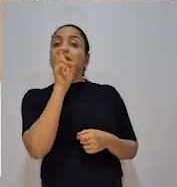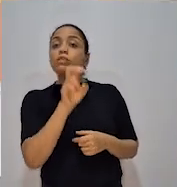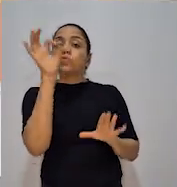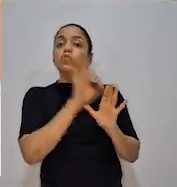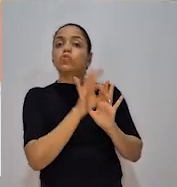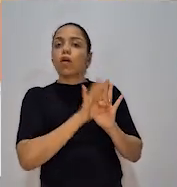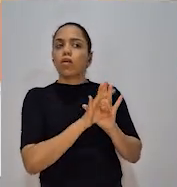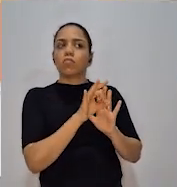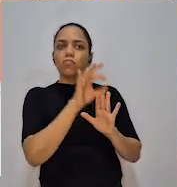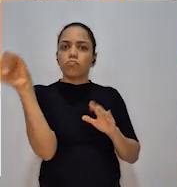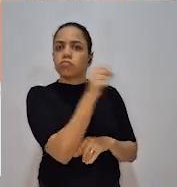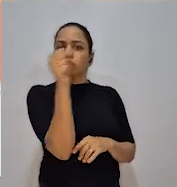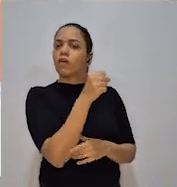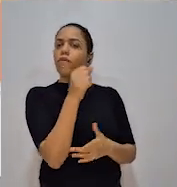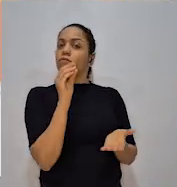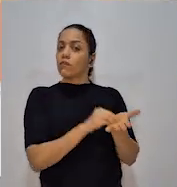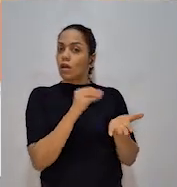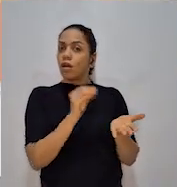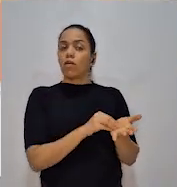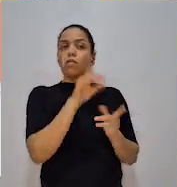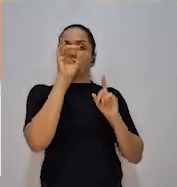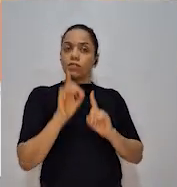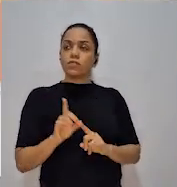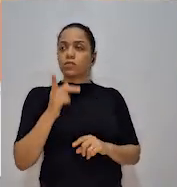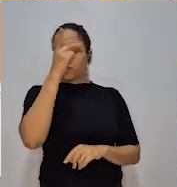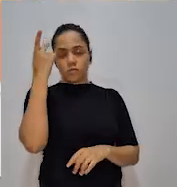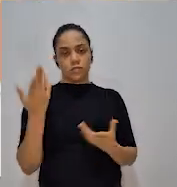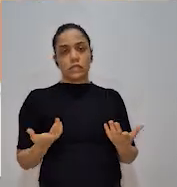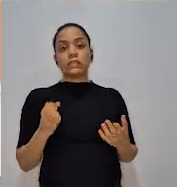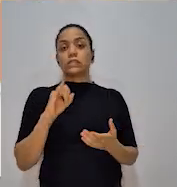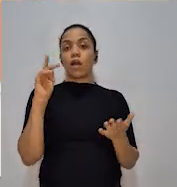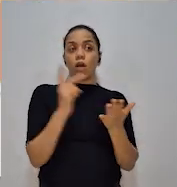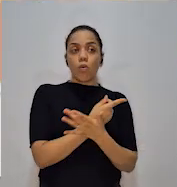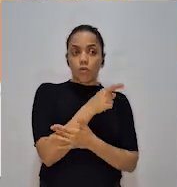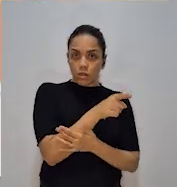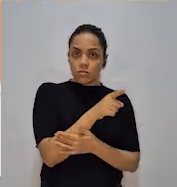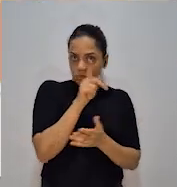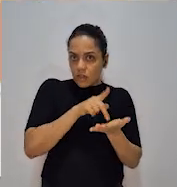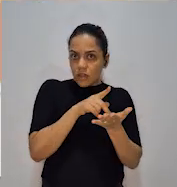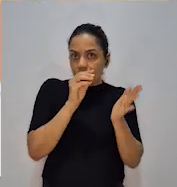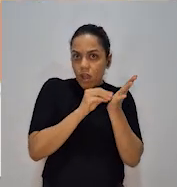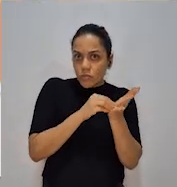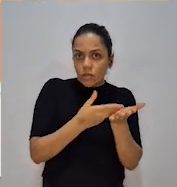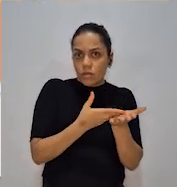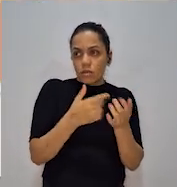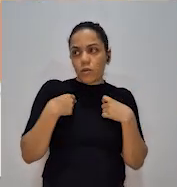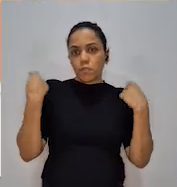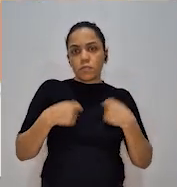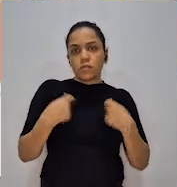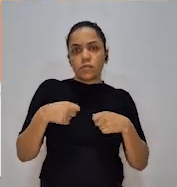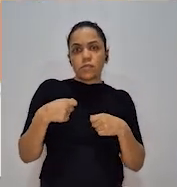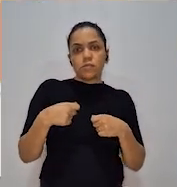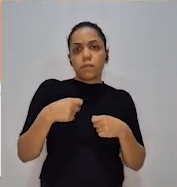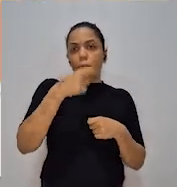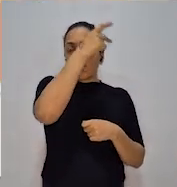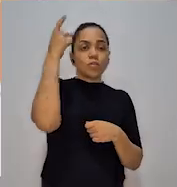pessoas com deficiência ainda não estão dentro das organizações. E se isso está acontecendo, se eu quero advogar em favor das pessoas com deficiência, eu preciso das pessoas